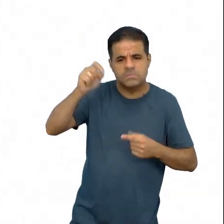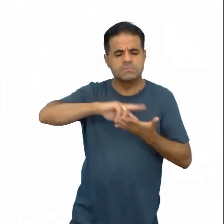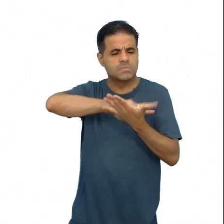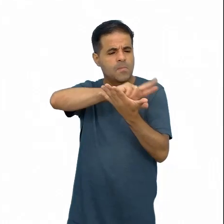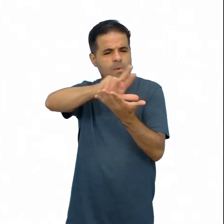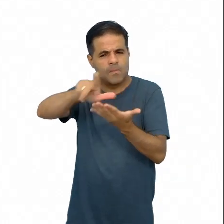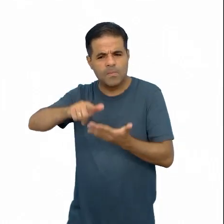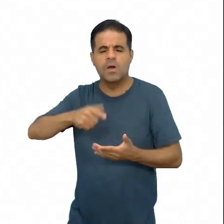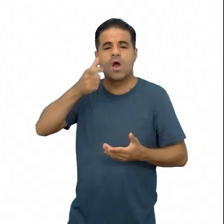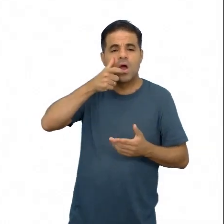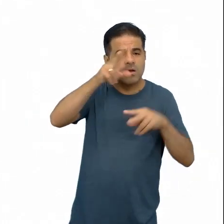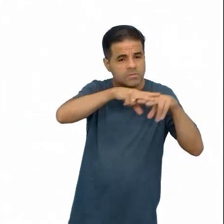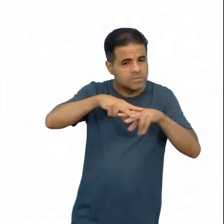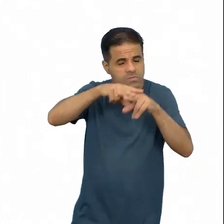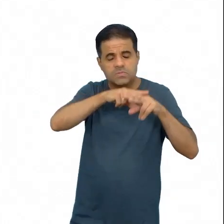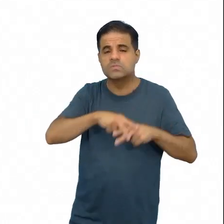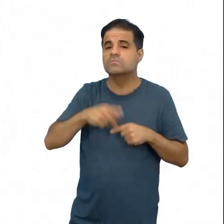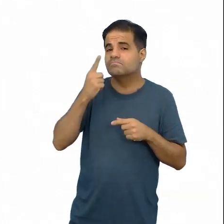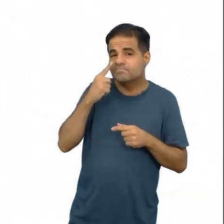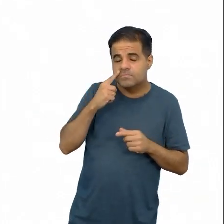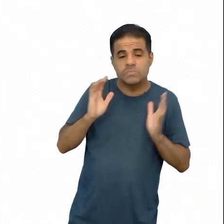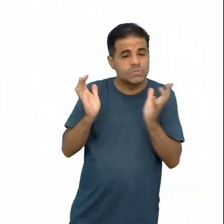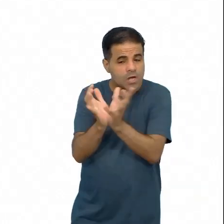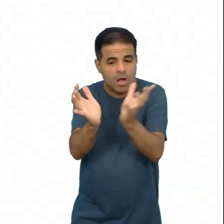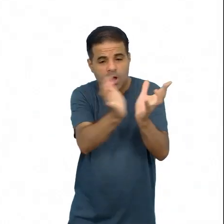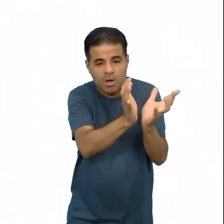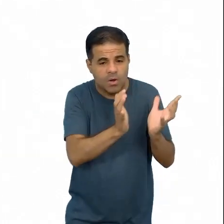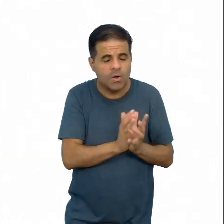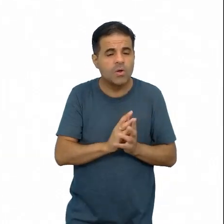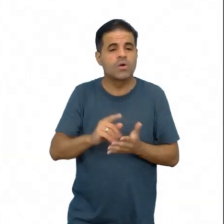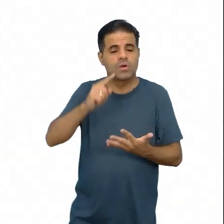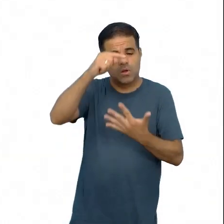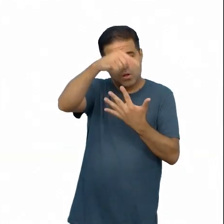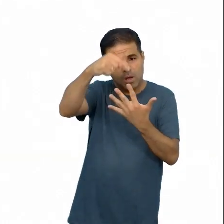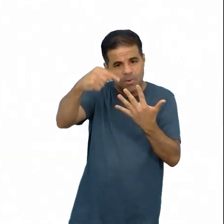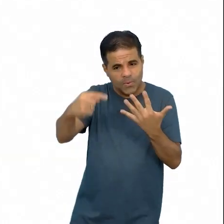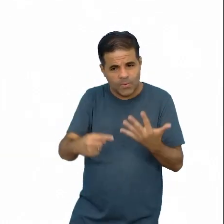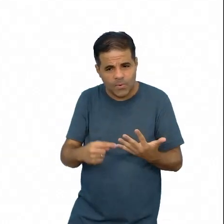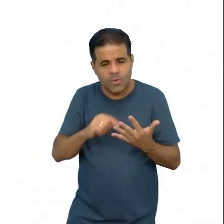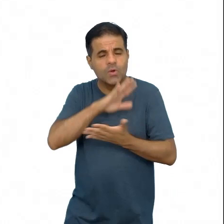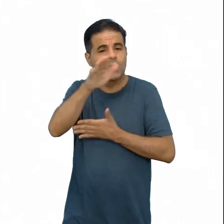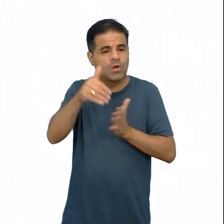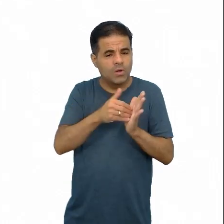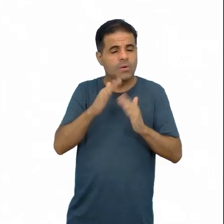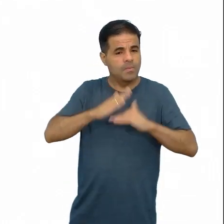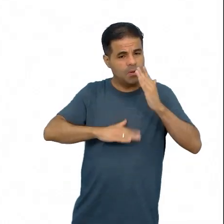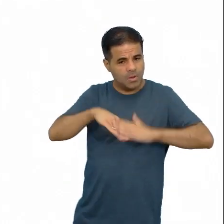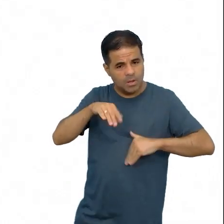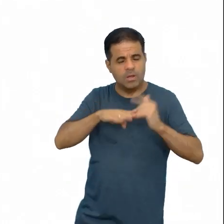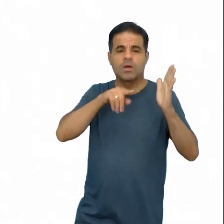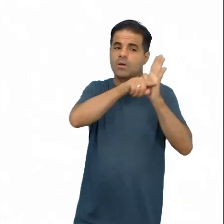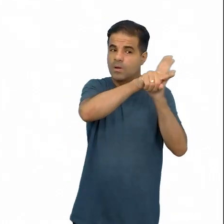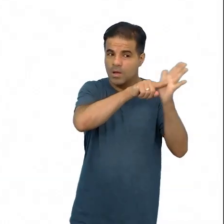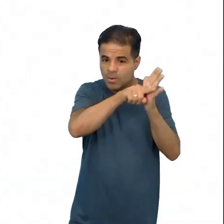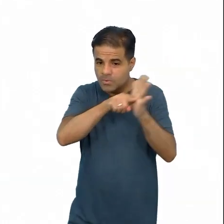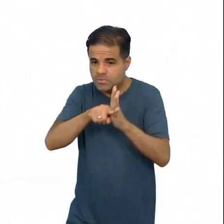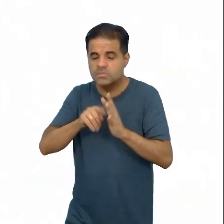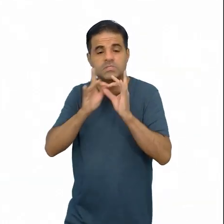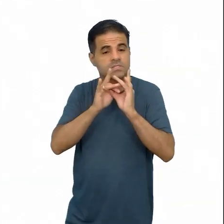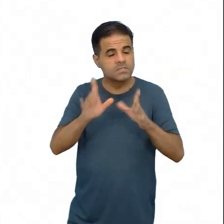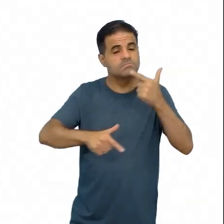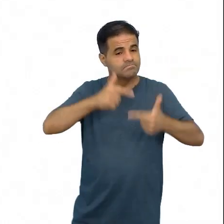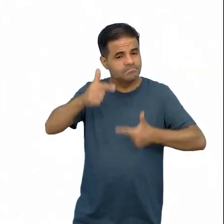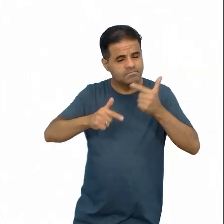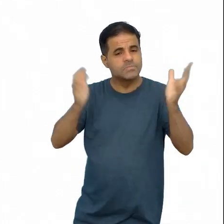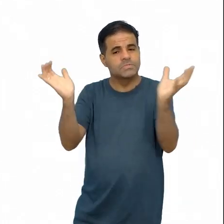brainstorm, para a gente poder ver o que está a respeito da turma sobre aqueles componentes, aquelas coisas que eu estou pesquisando, né? Nós vamos disponibilizar tarefas